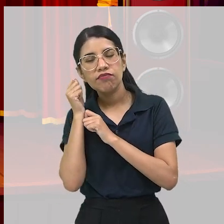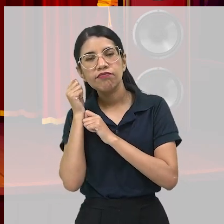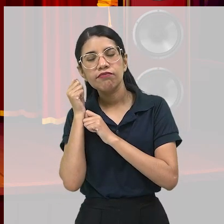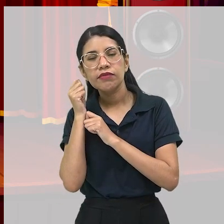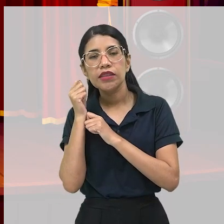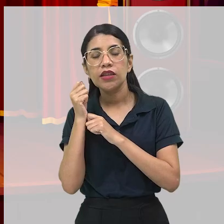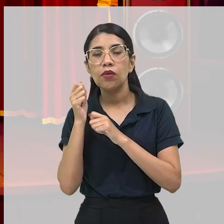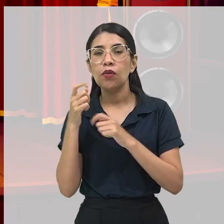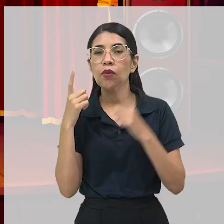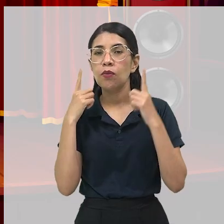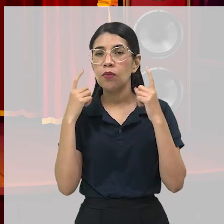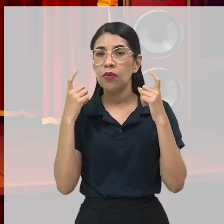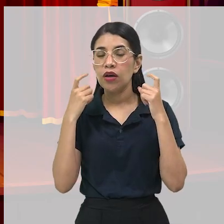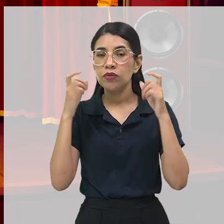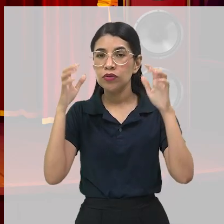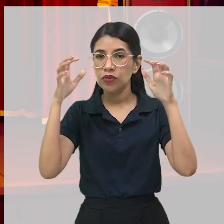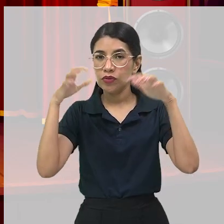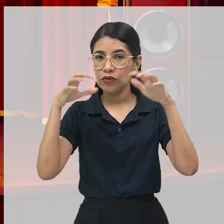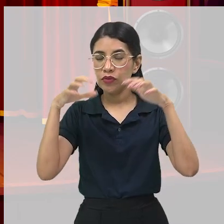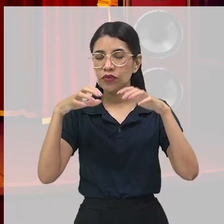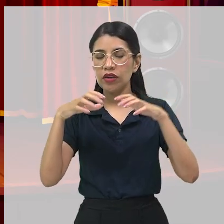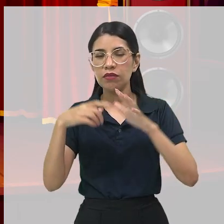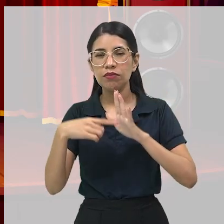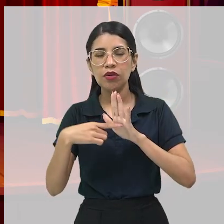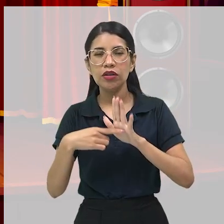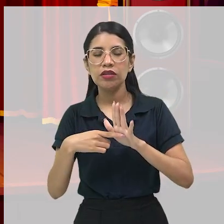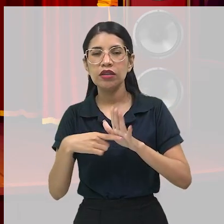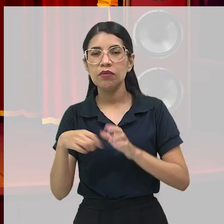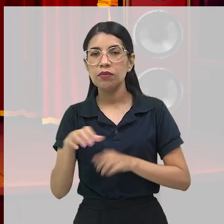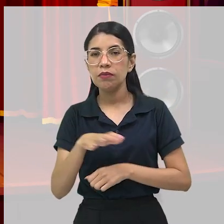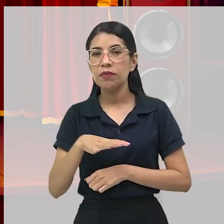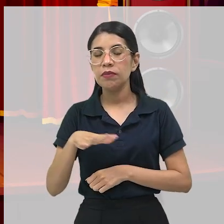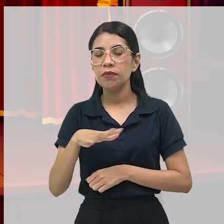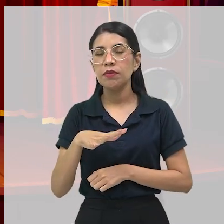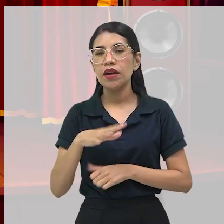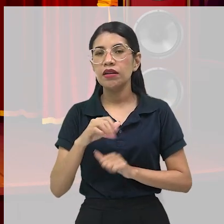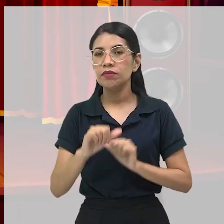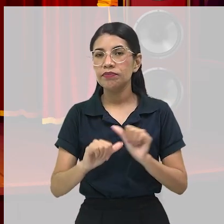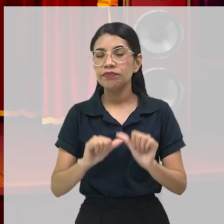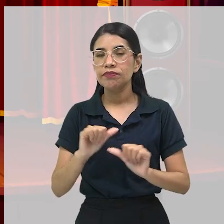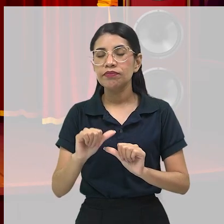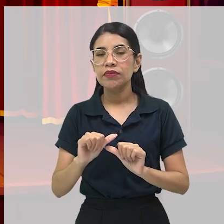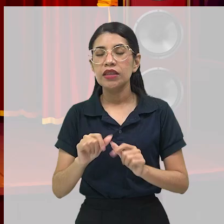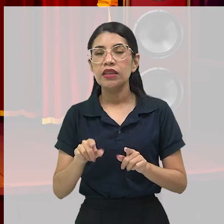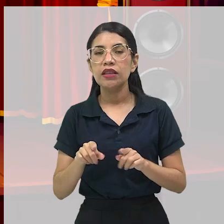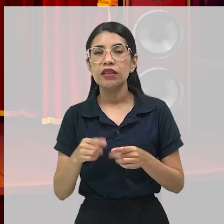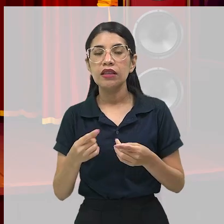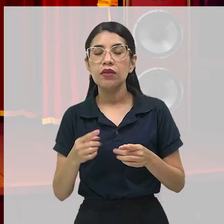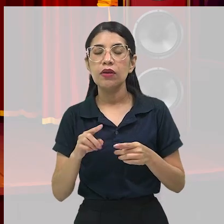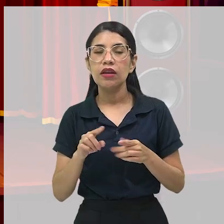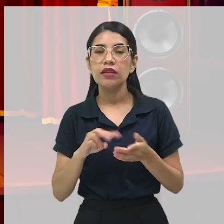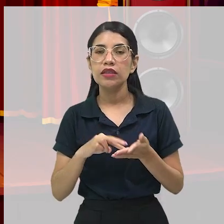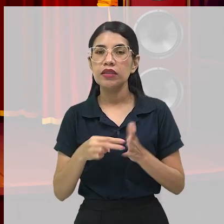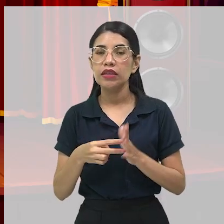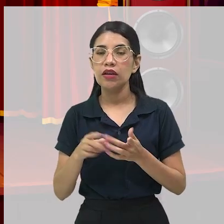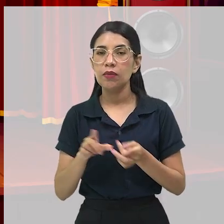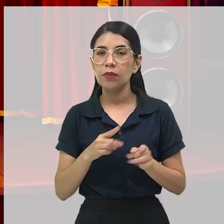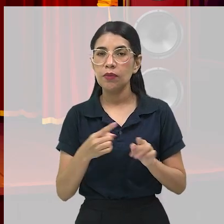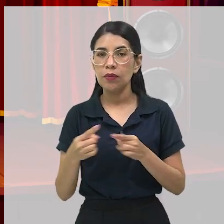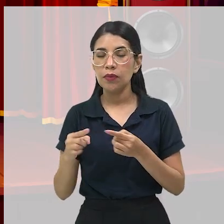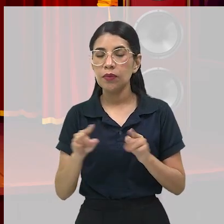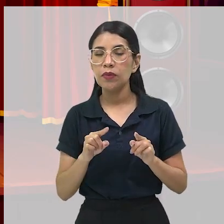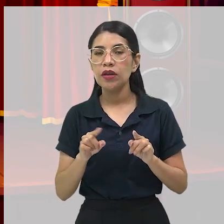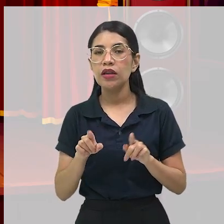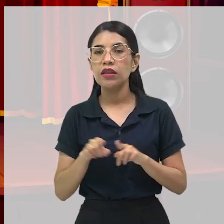Então, esse barulho de chuva, ele traz essa ambientação pra gente. Então, a trilha sonora, os efeitos